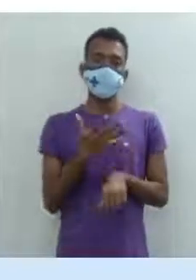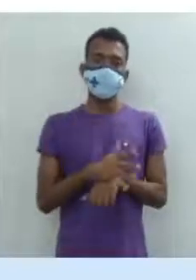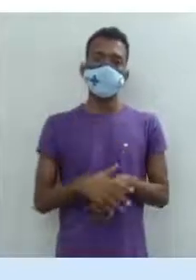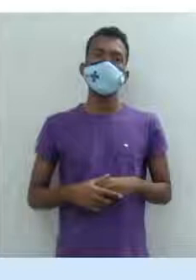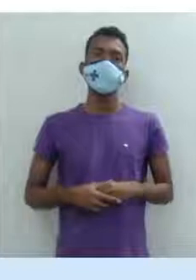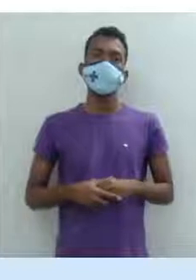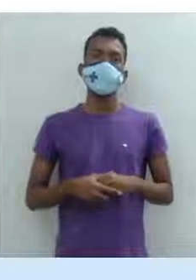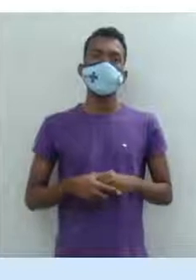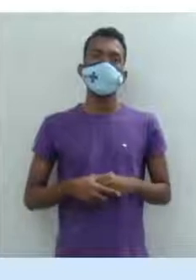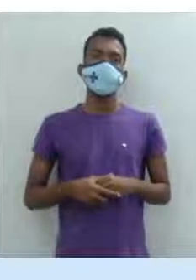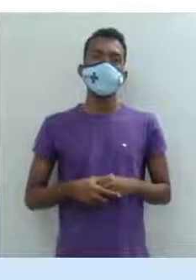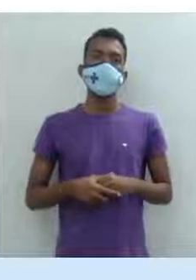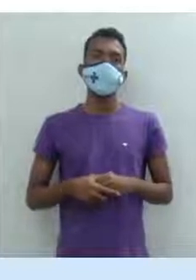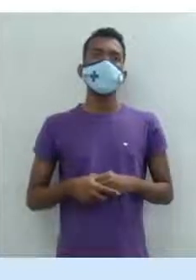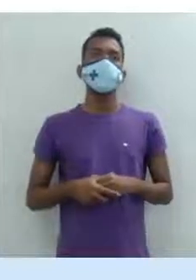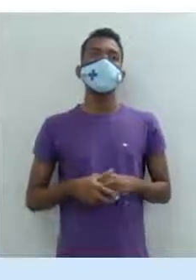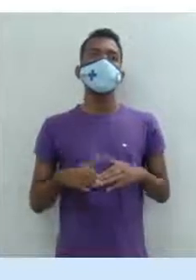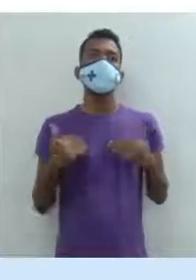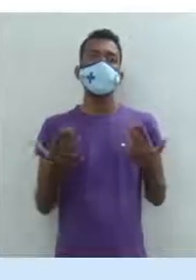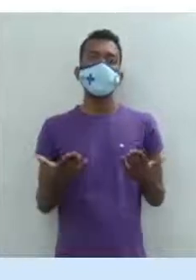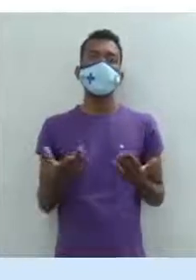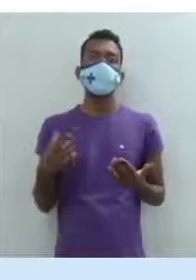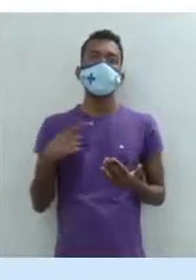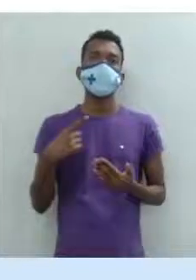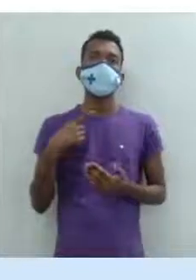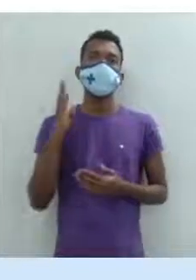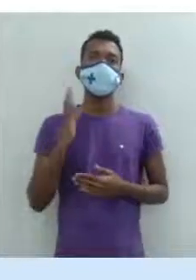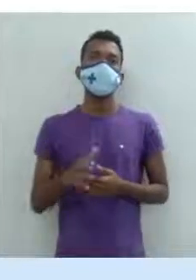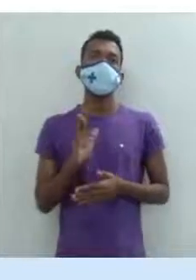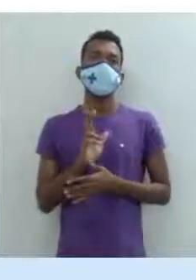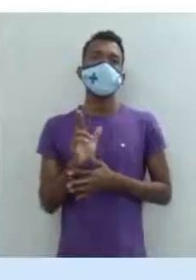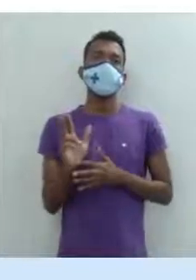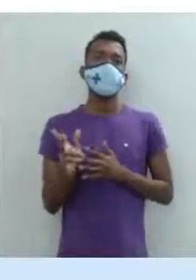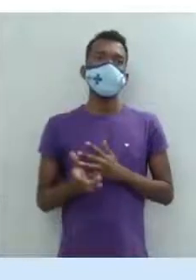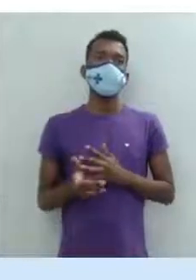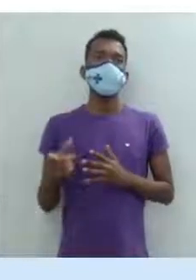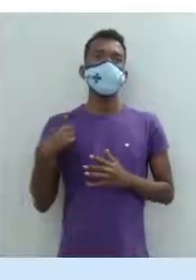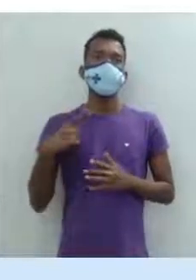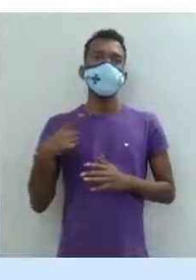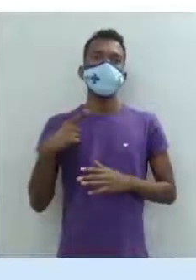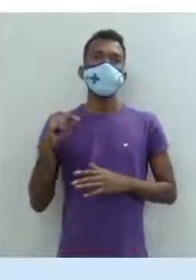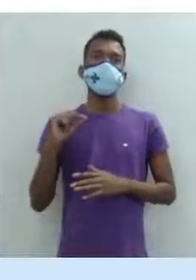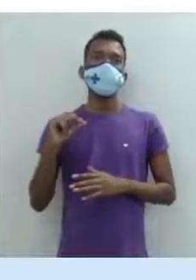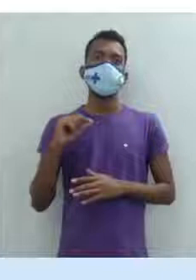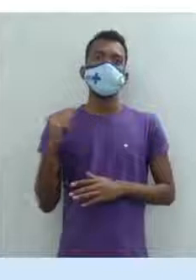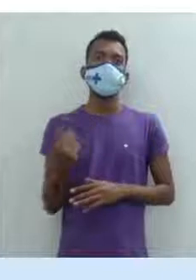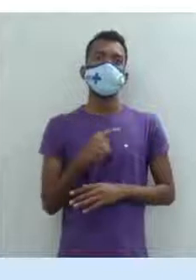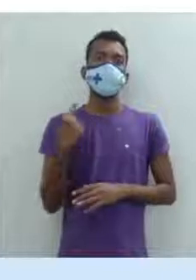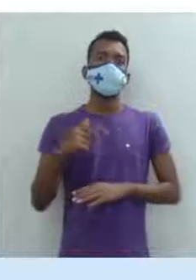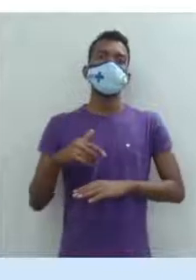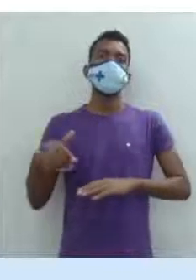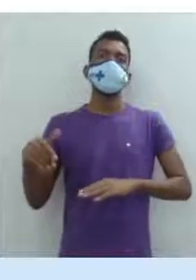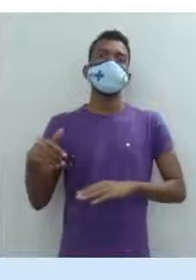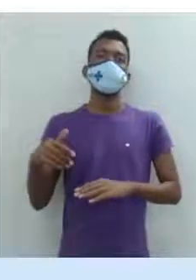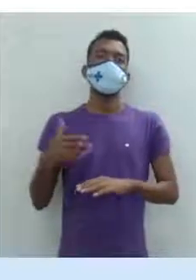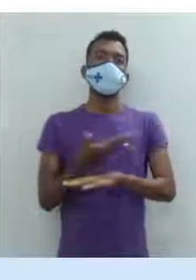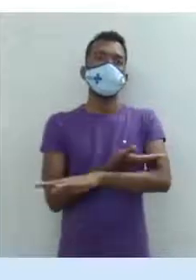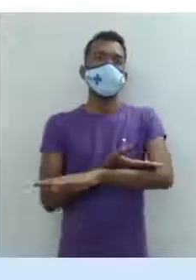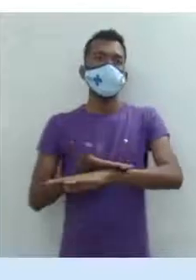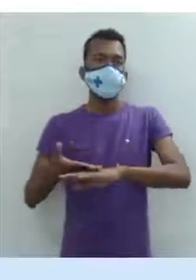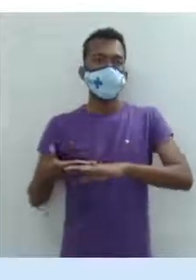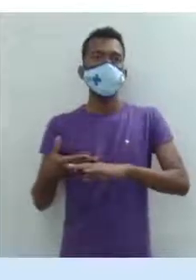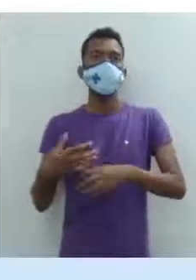Então, inclusive, nós temos aí nome de ruas, né? Nós temos, na realidade, os hábitos, né?